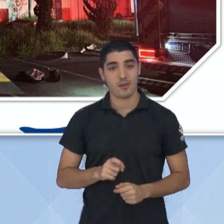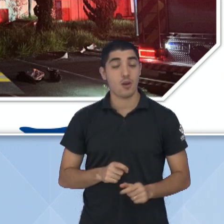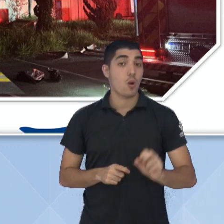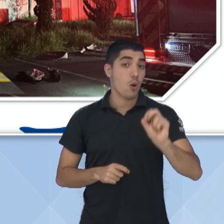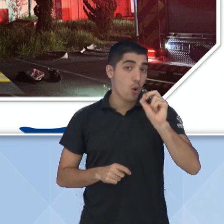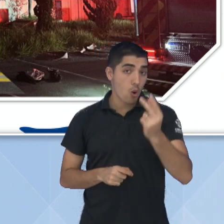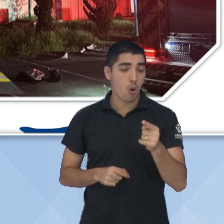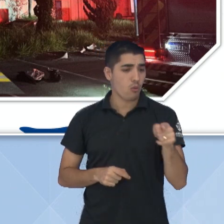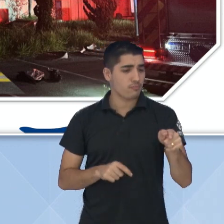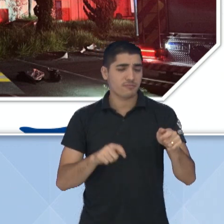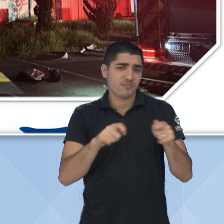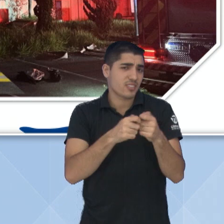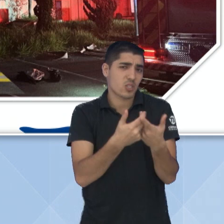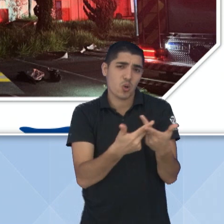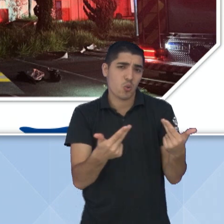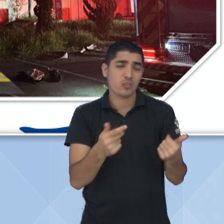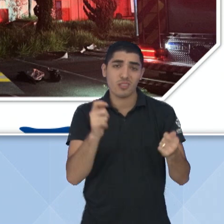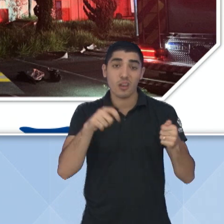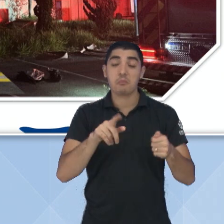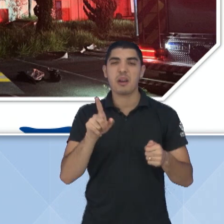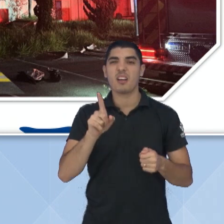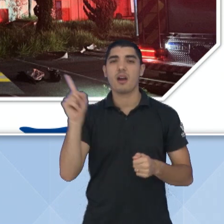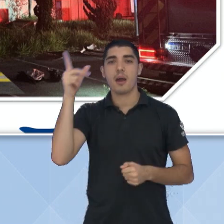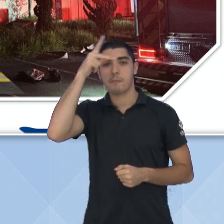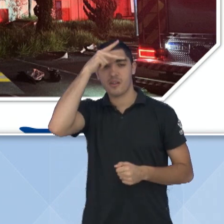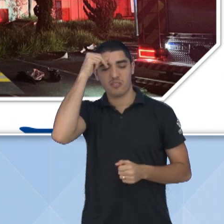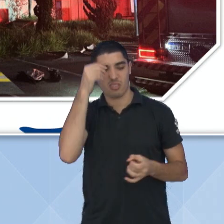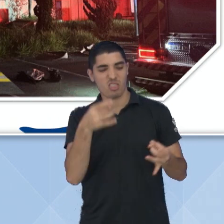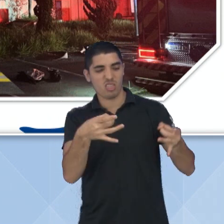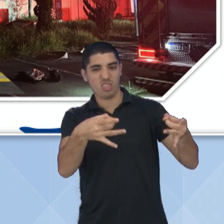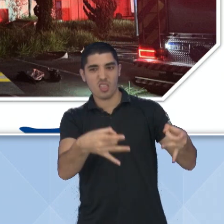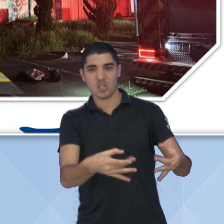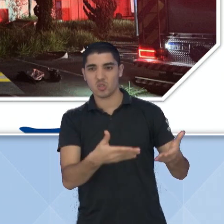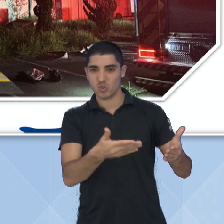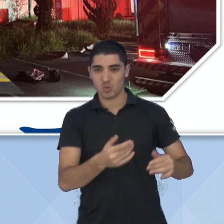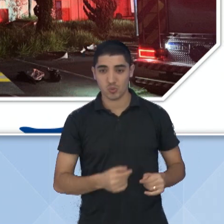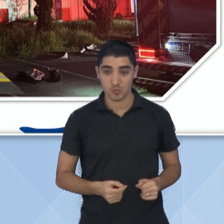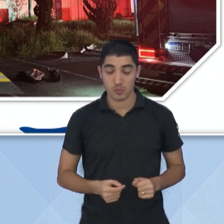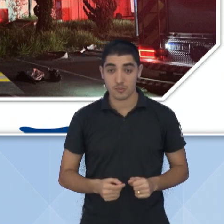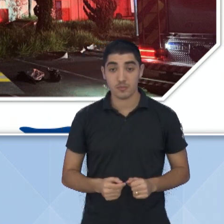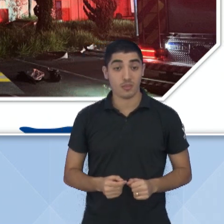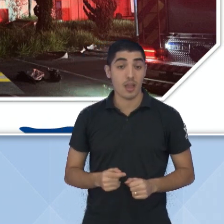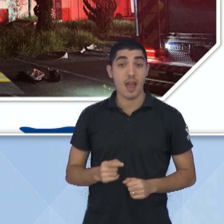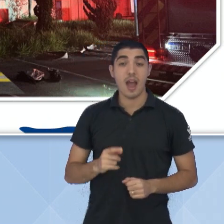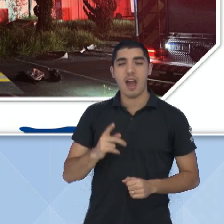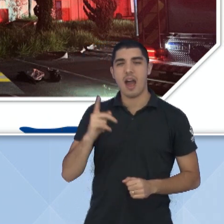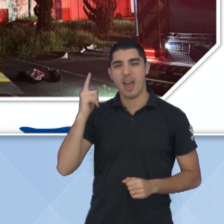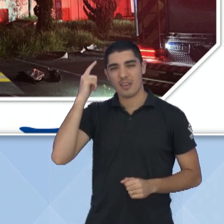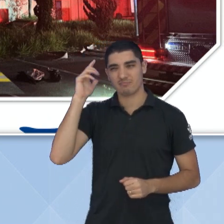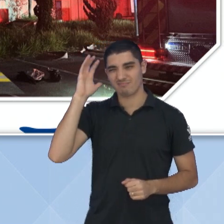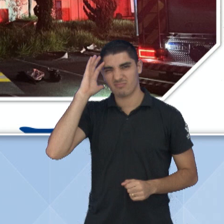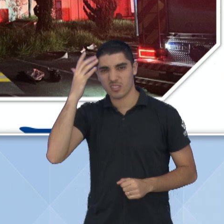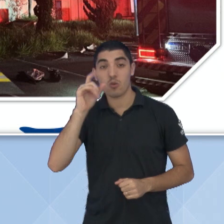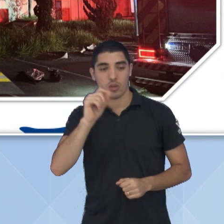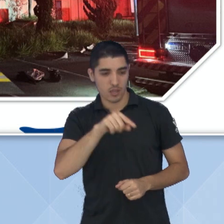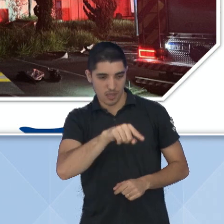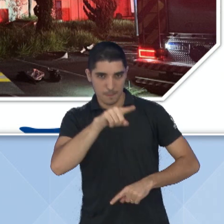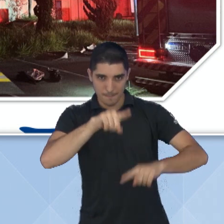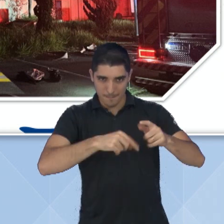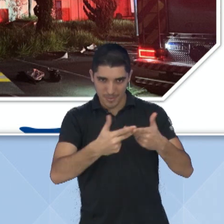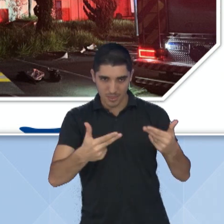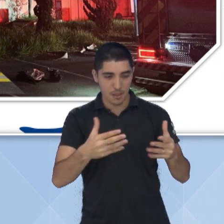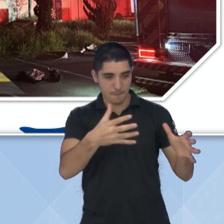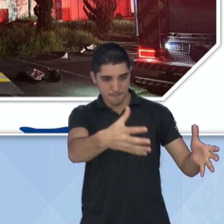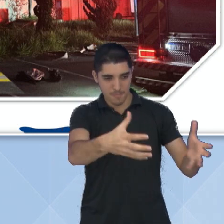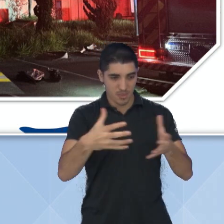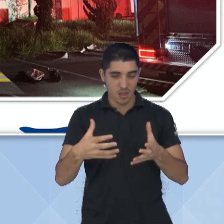um monte de coisa. Não foi feito nada. Para não dizer que não tinham feito nada, pegaram todos esses aparelhos e puseram